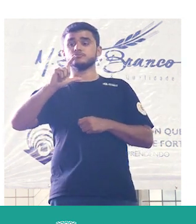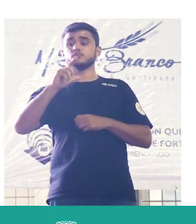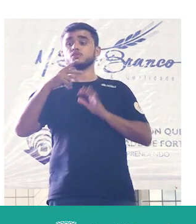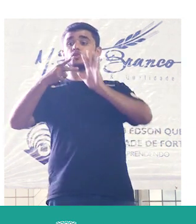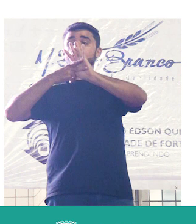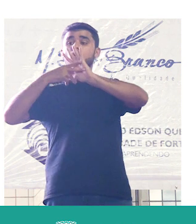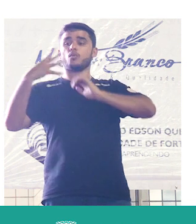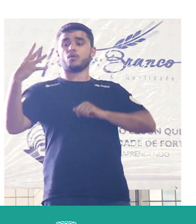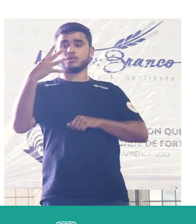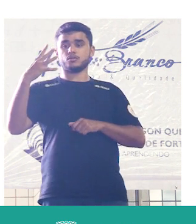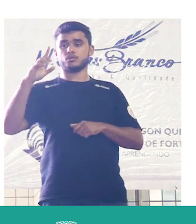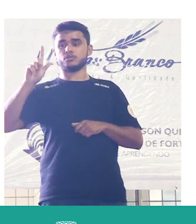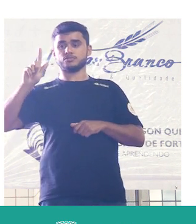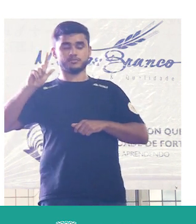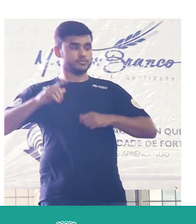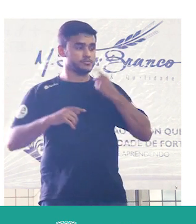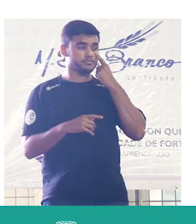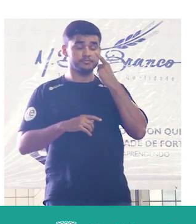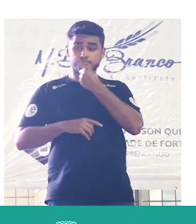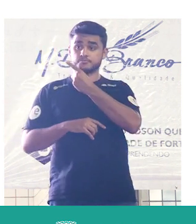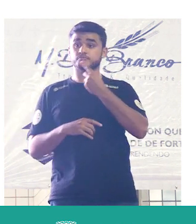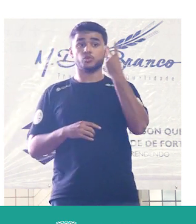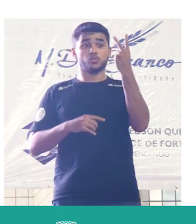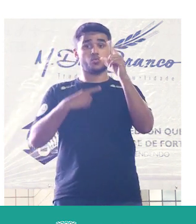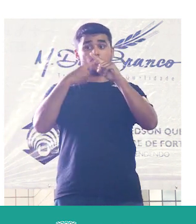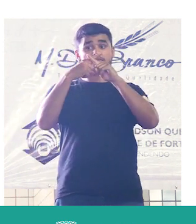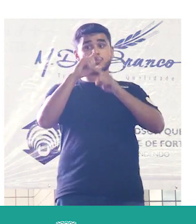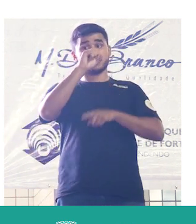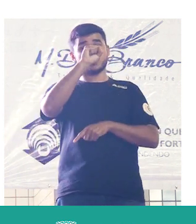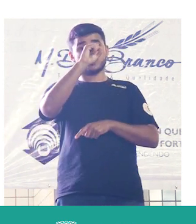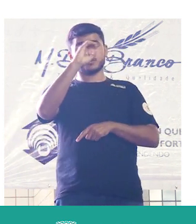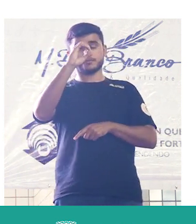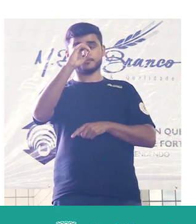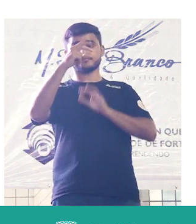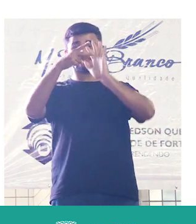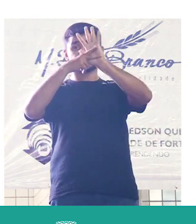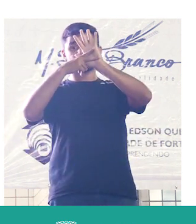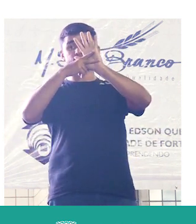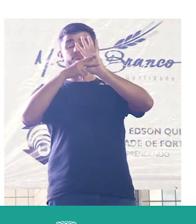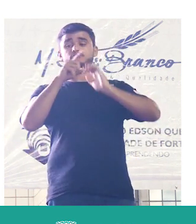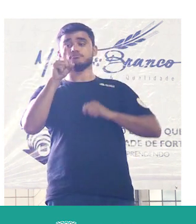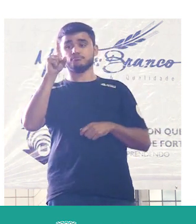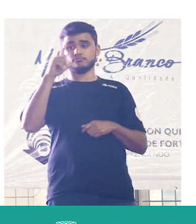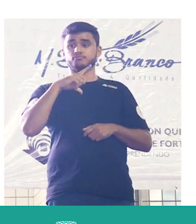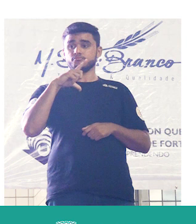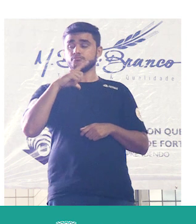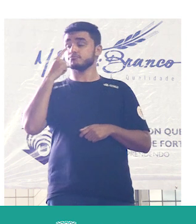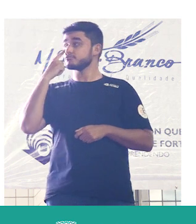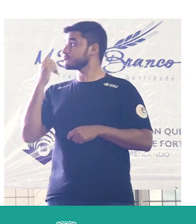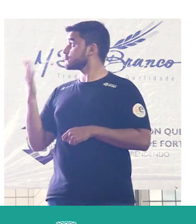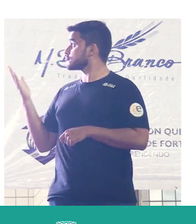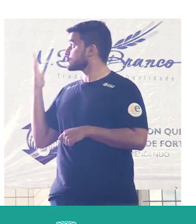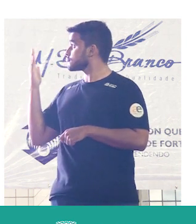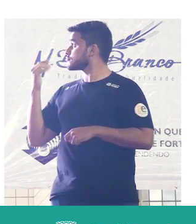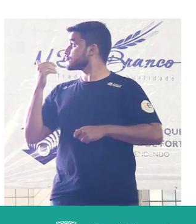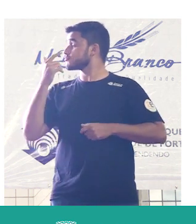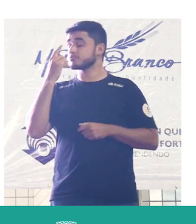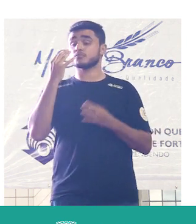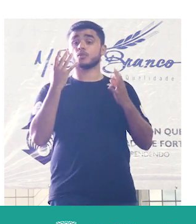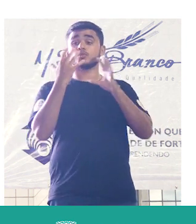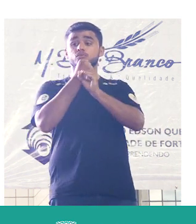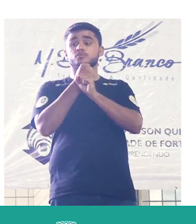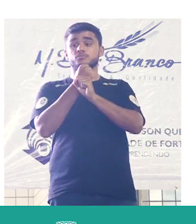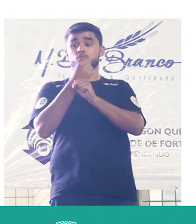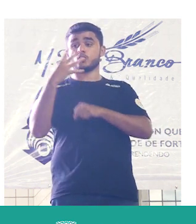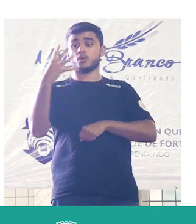percebam, 2 vezes 80 gramas de óxido de cobre produzem 44